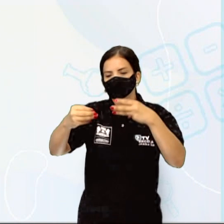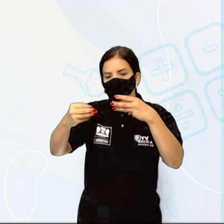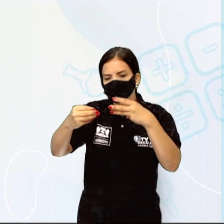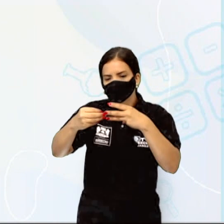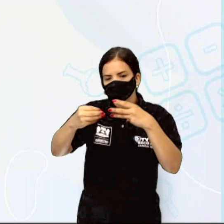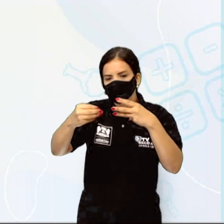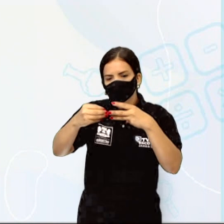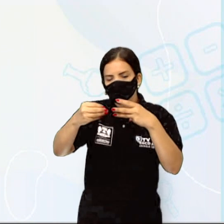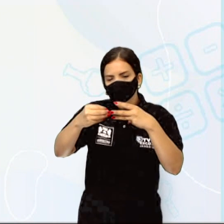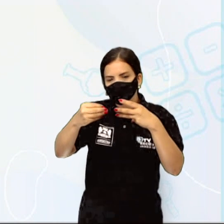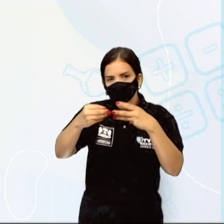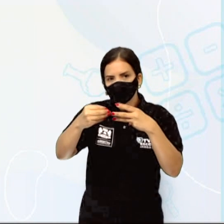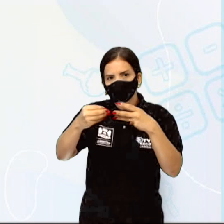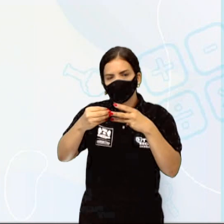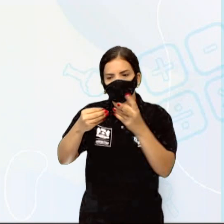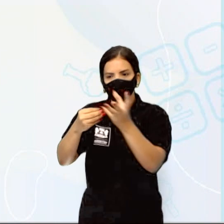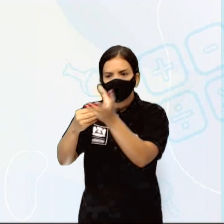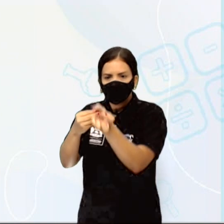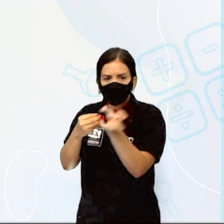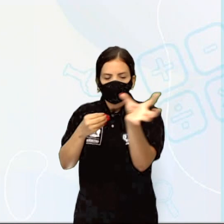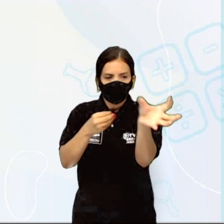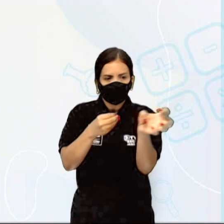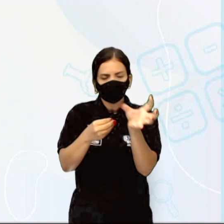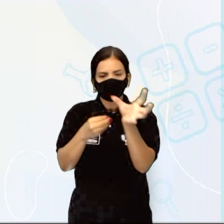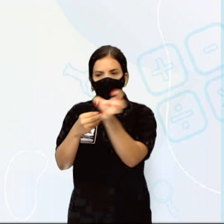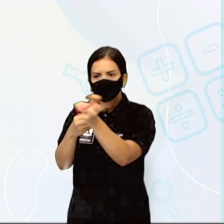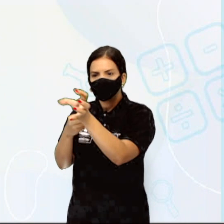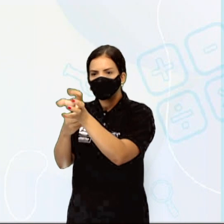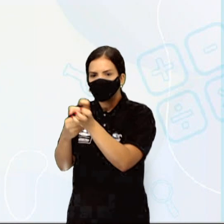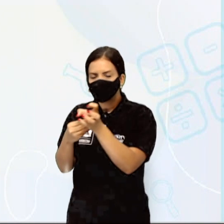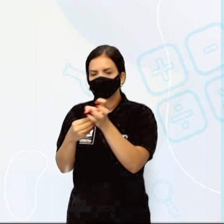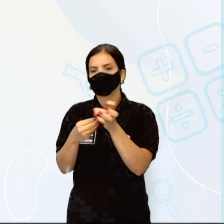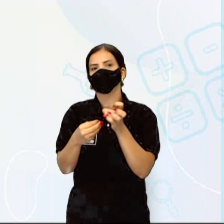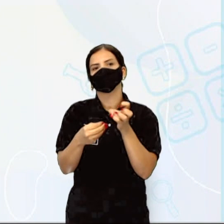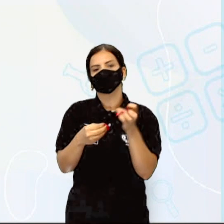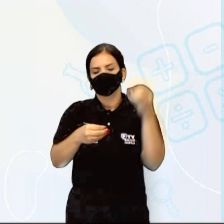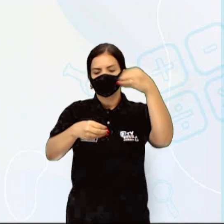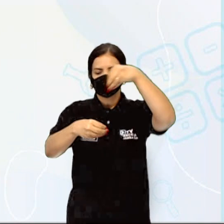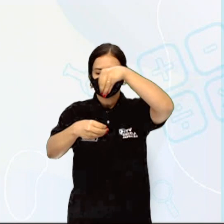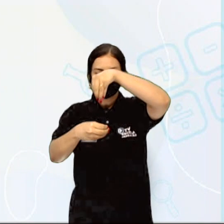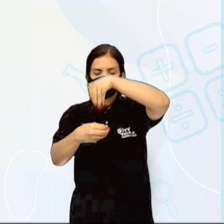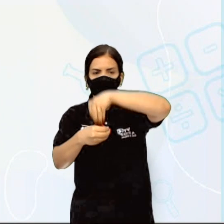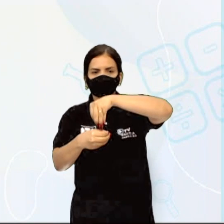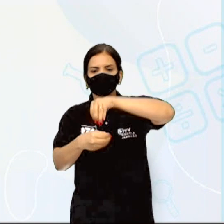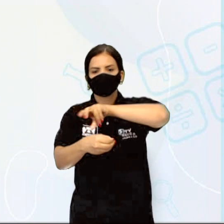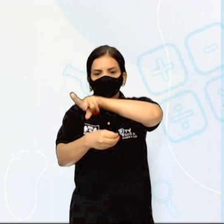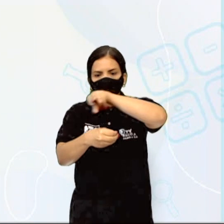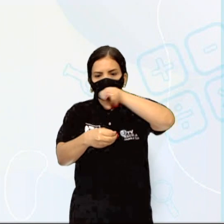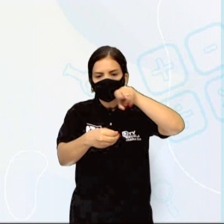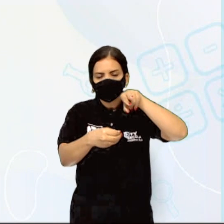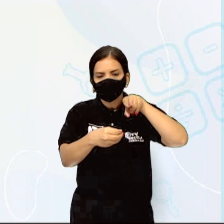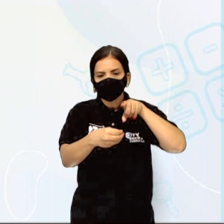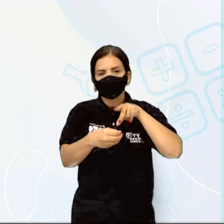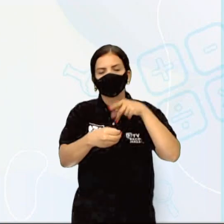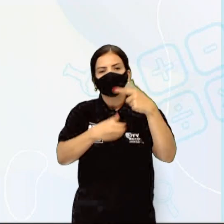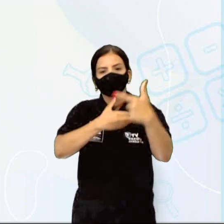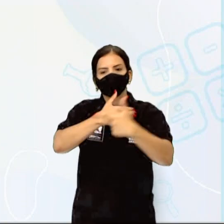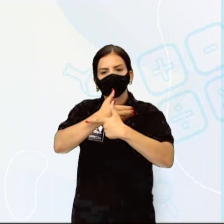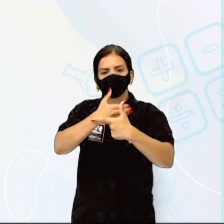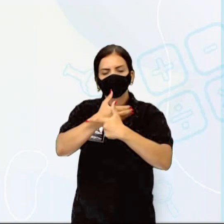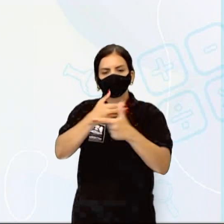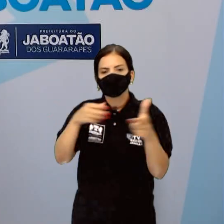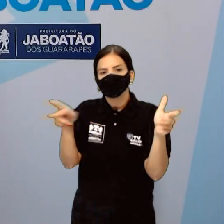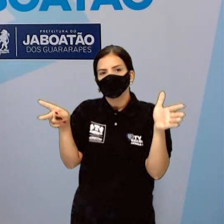foram absorvidas e passaram a viver como organismos simbióticos ali dentro, realizando as funções nas quais elas